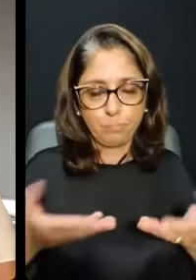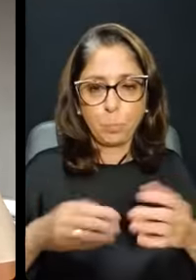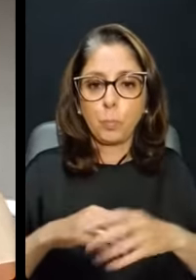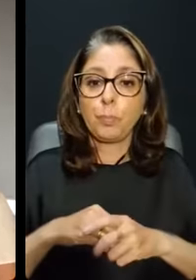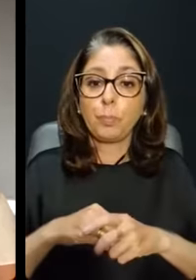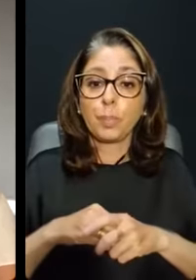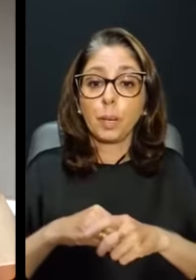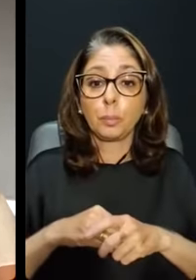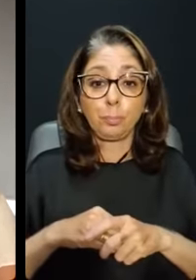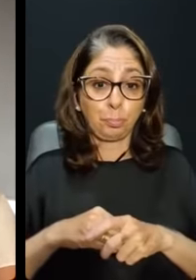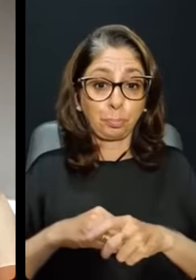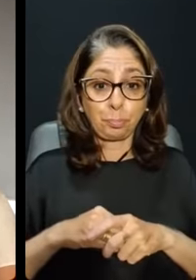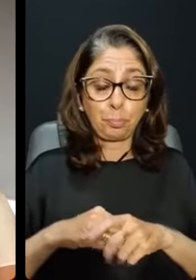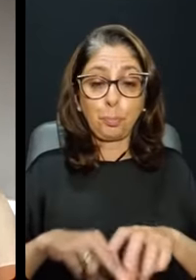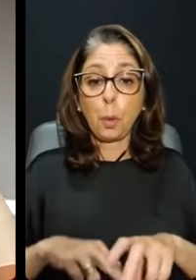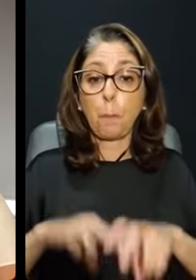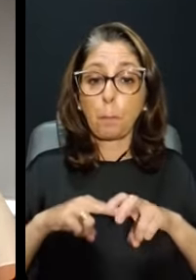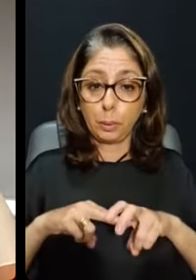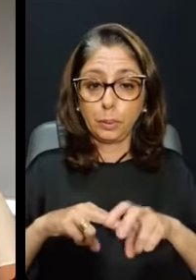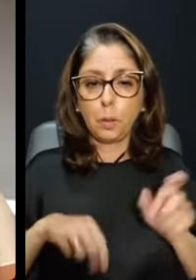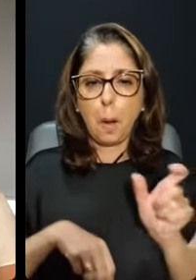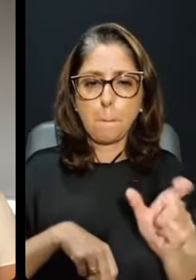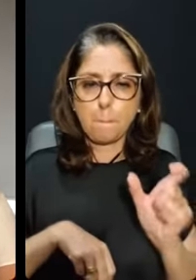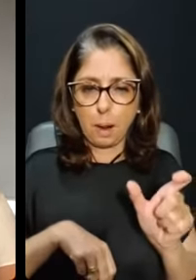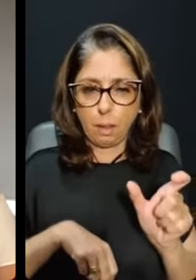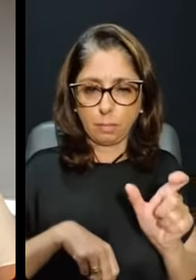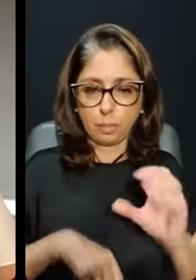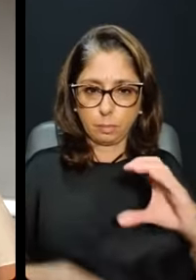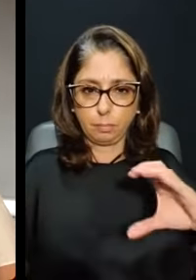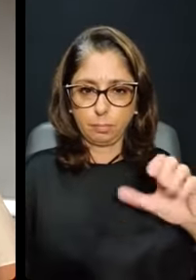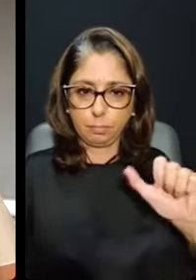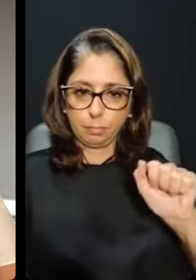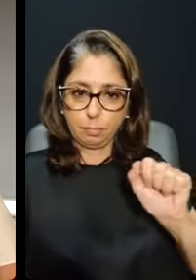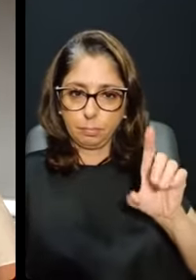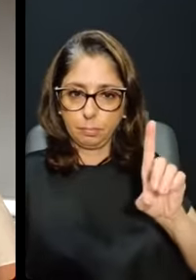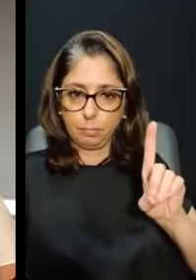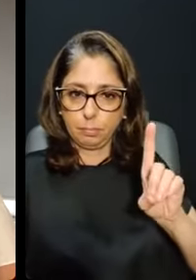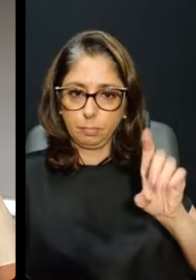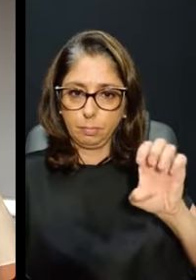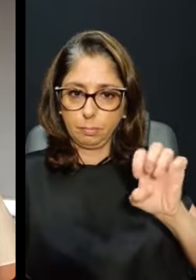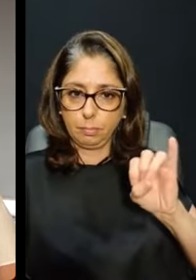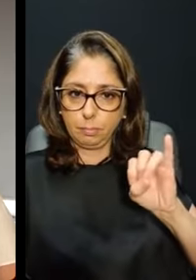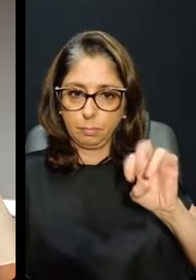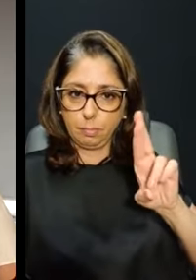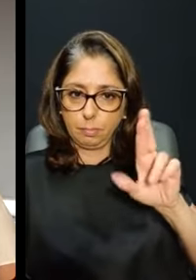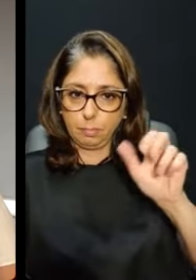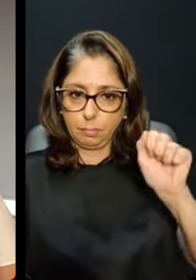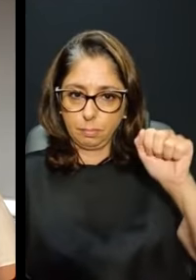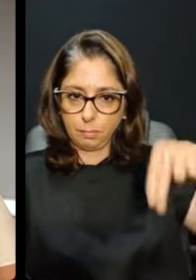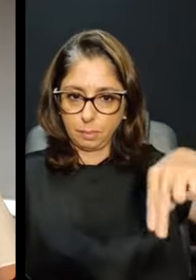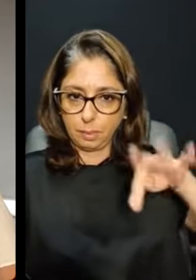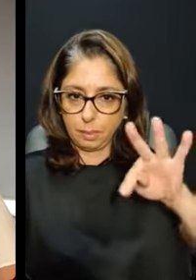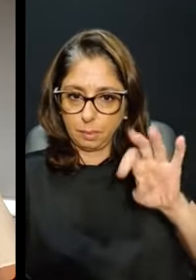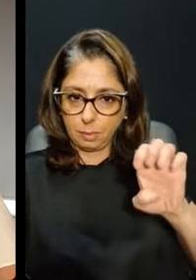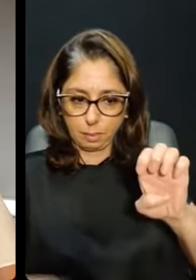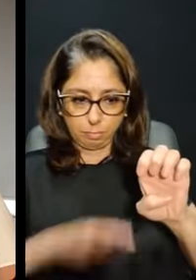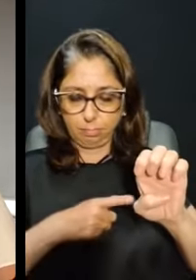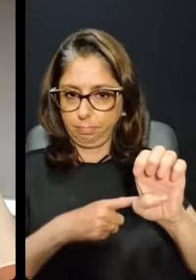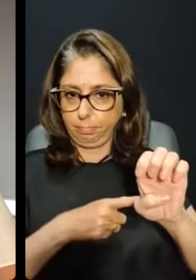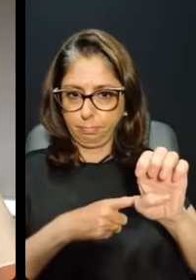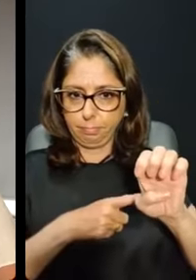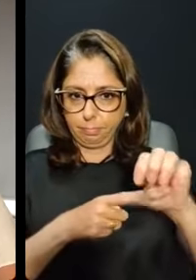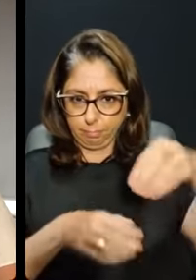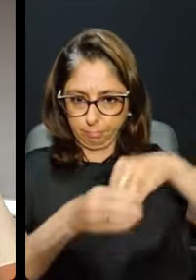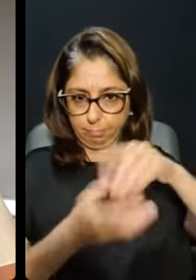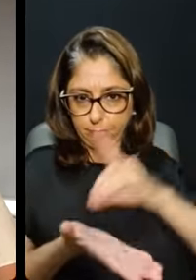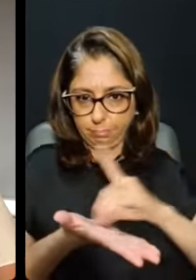Essa palavra cadeirante, ela na verdade nem existe no dicionário. Se a gente for procurar, é algo que realmente foi criado na língua portuguesa, mas que não está